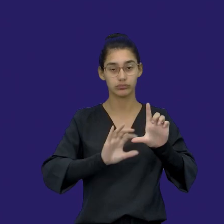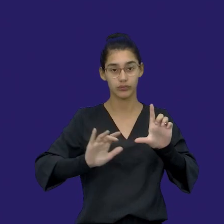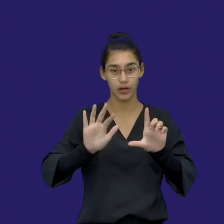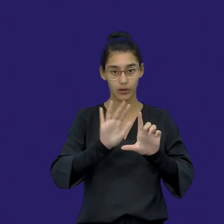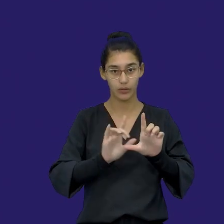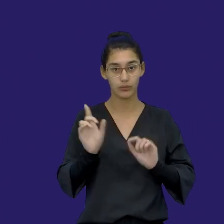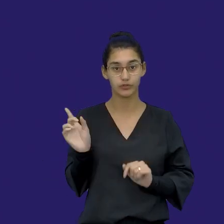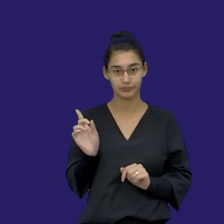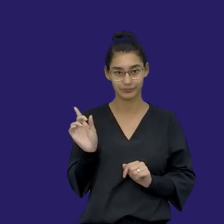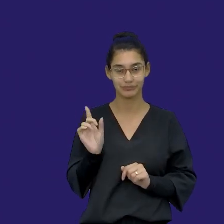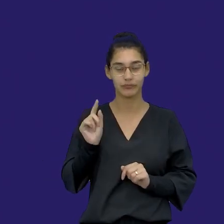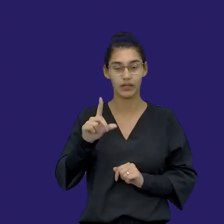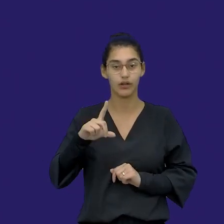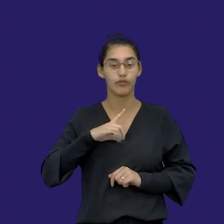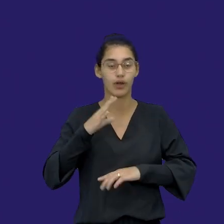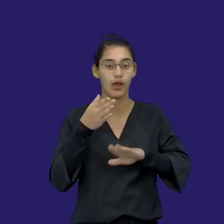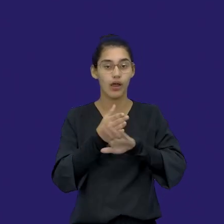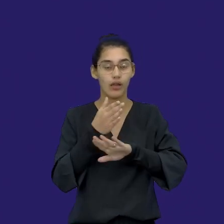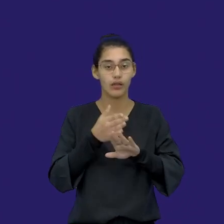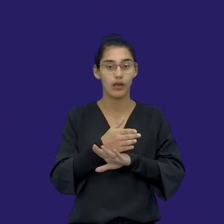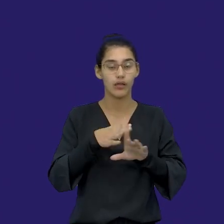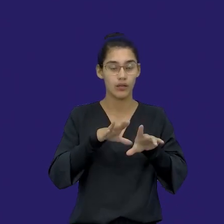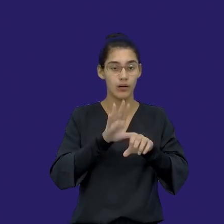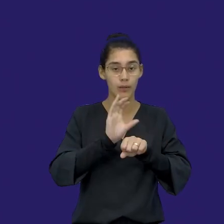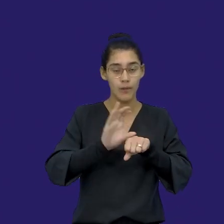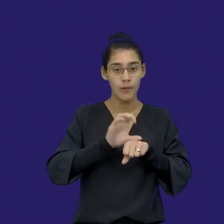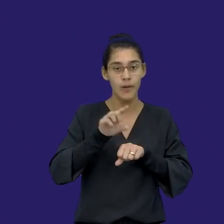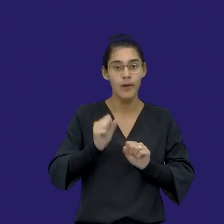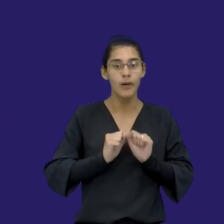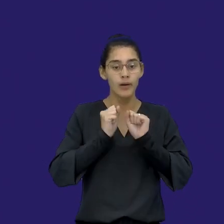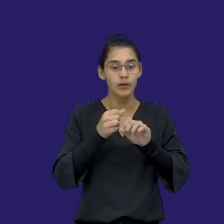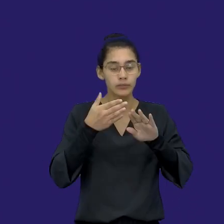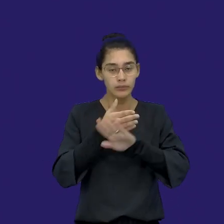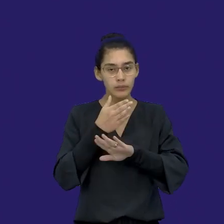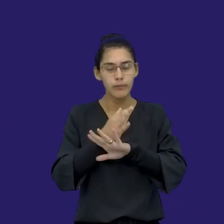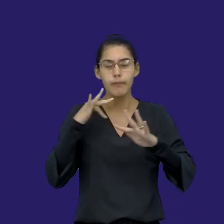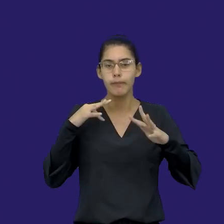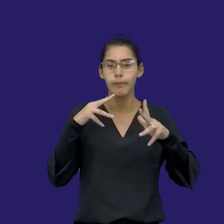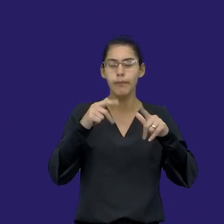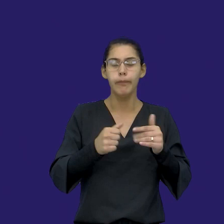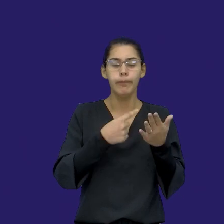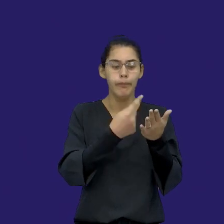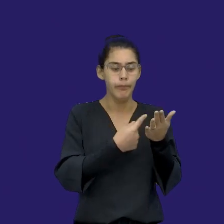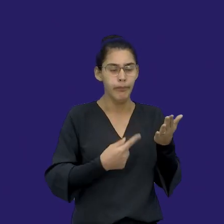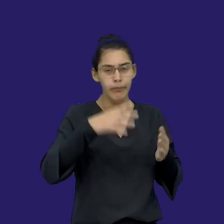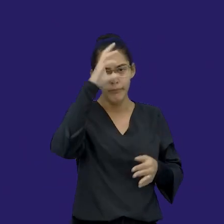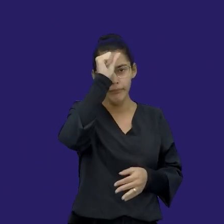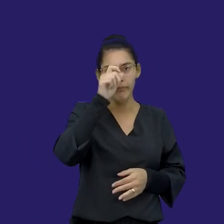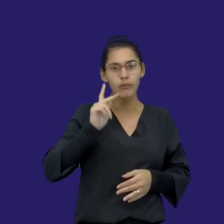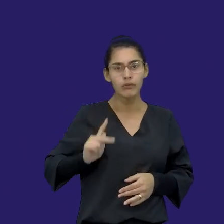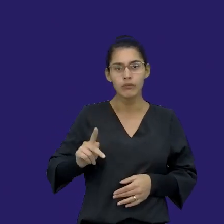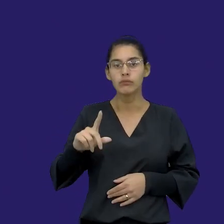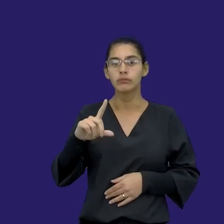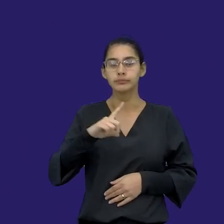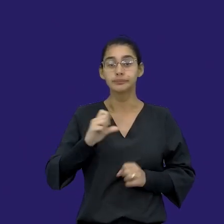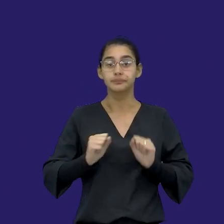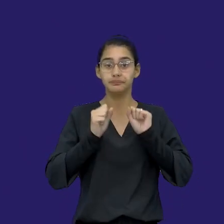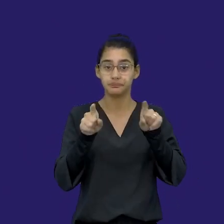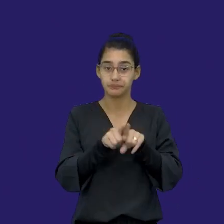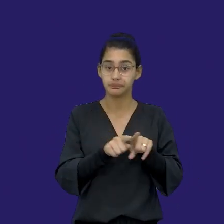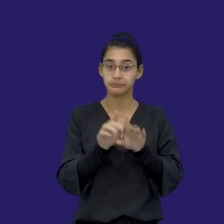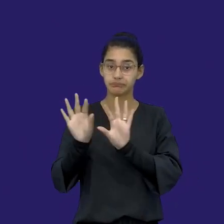Code. Quando você tiver acesso a essa formação, você pode acessar todos os cadernos do Aprender Sempre, você